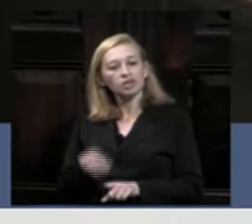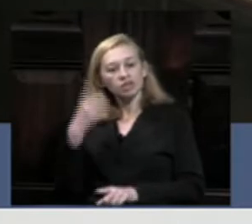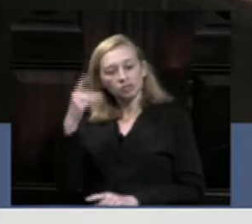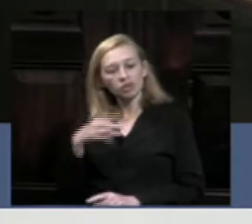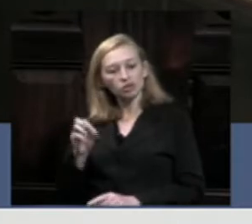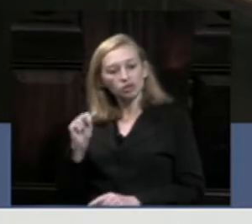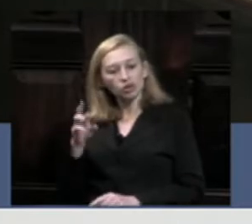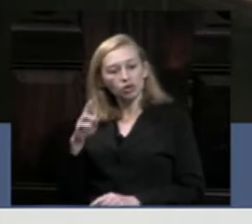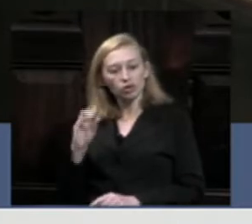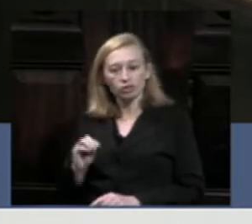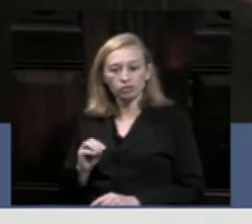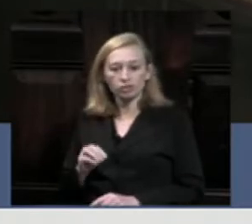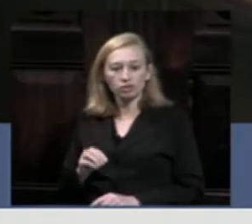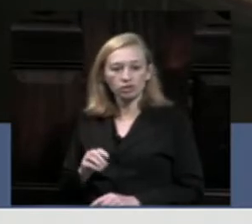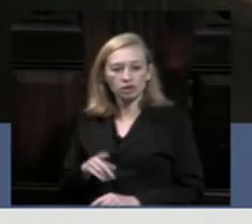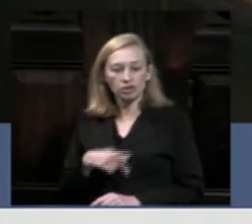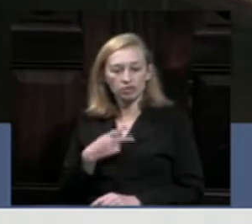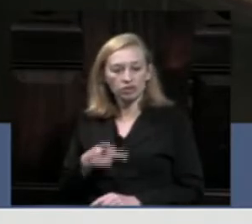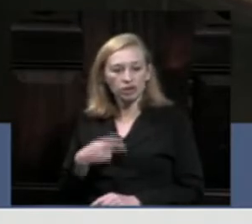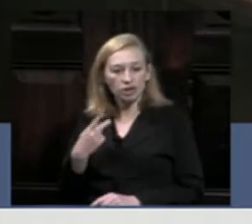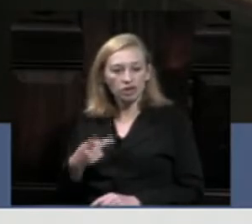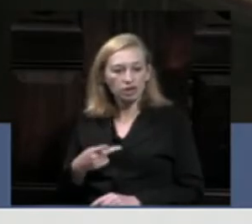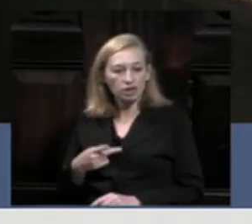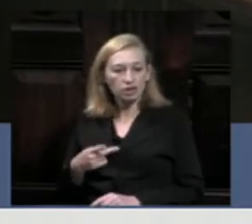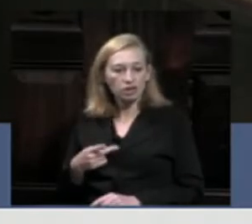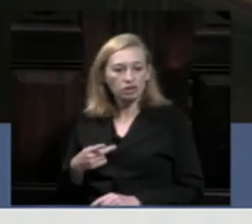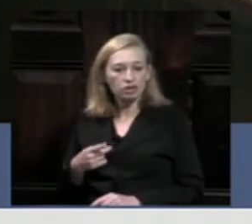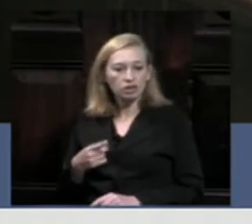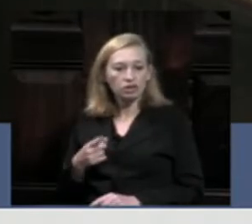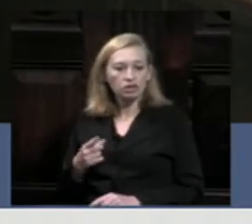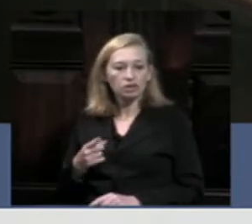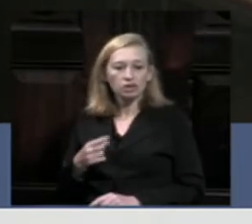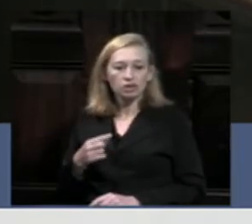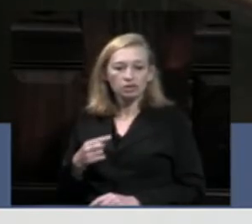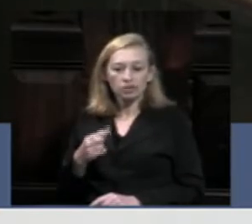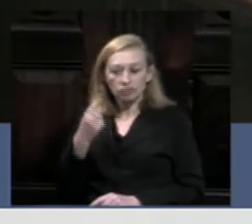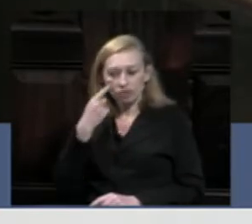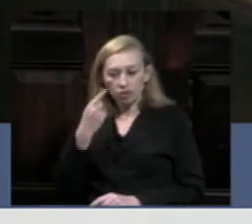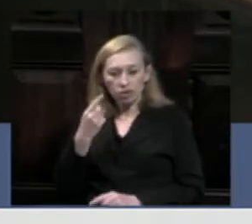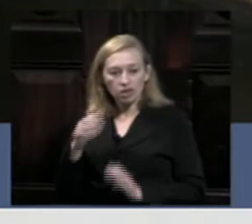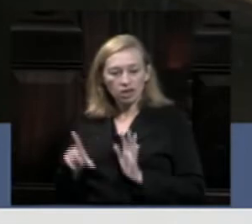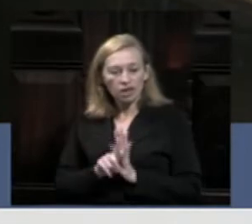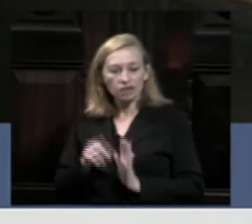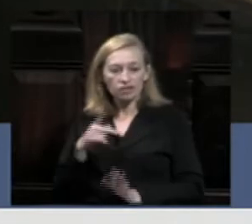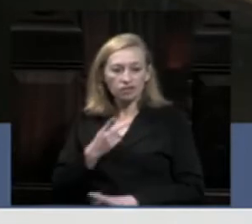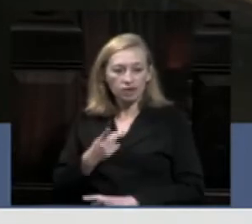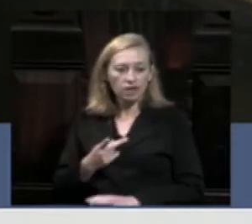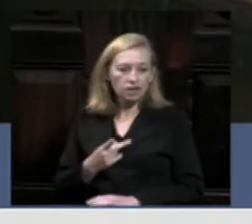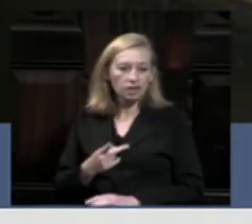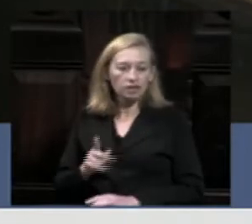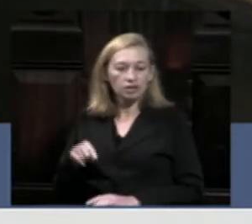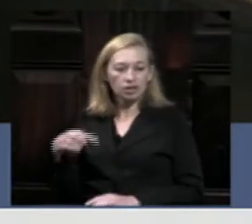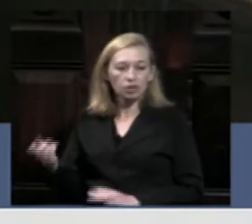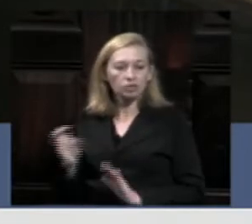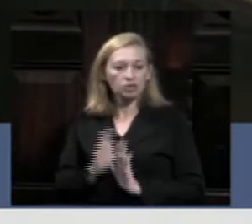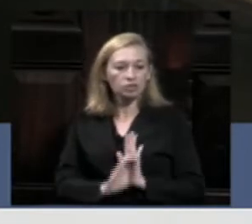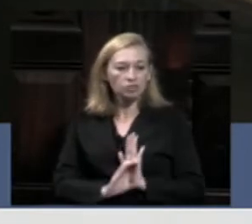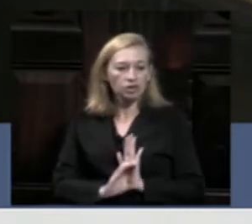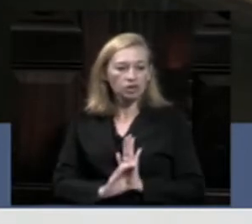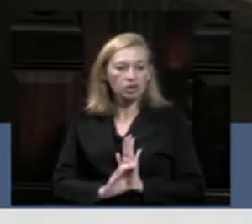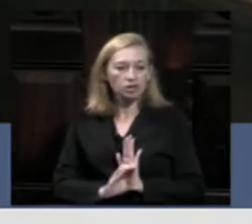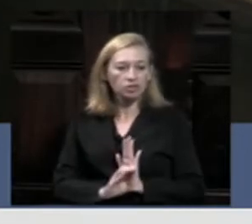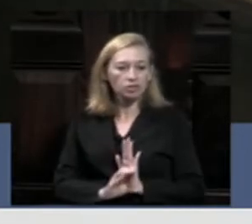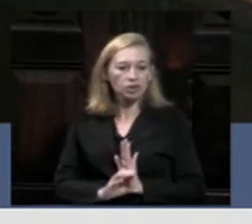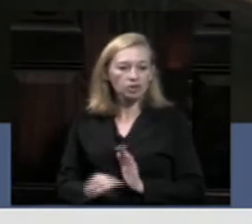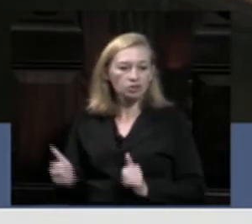as penalidades para quem descumprir o que a lei preceitua. E a outra emenda é para suprimir um artigo que diz que o